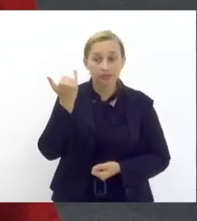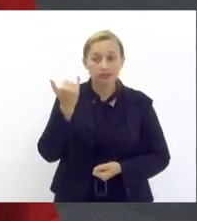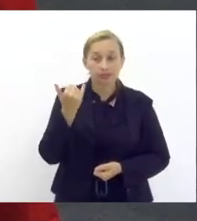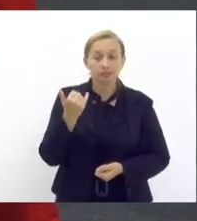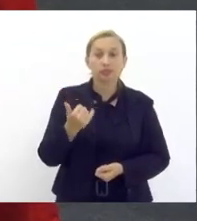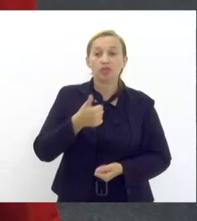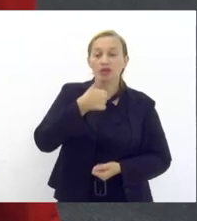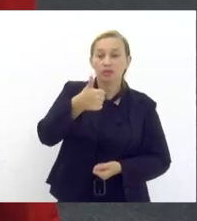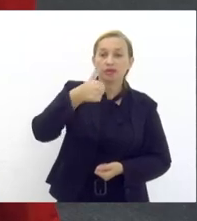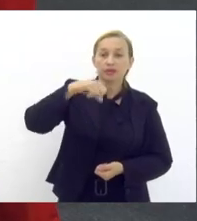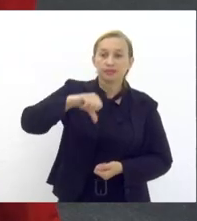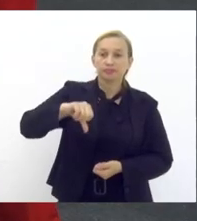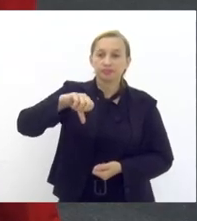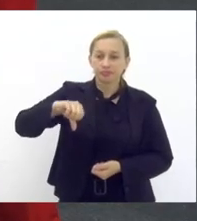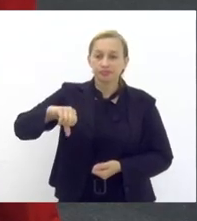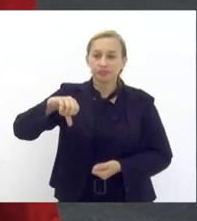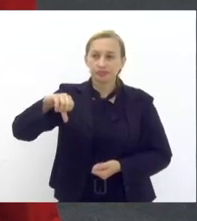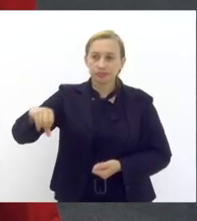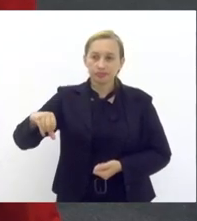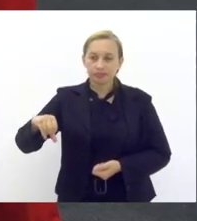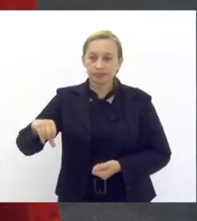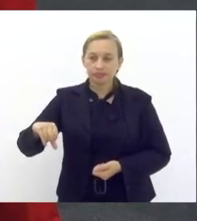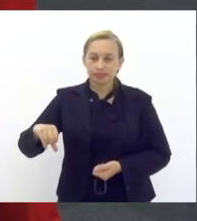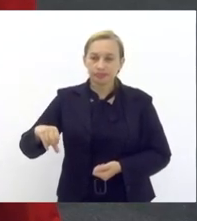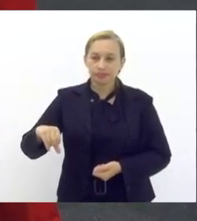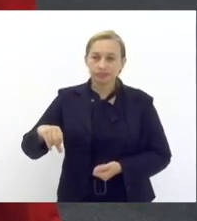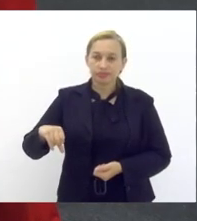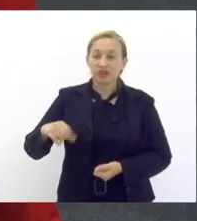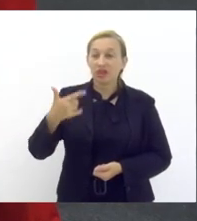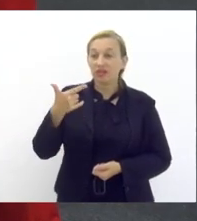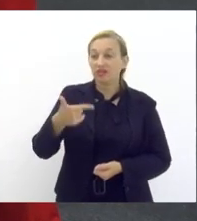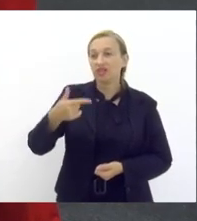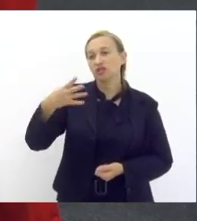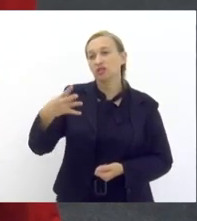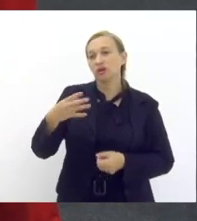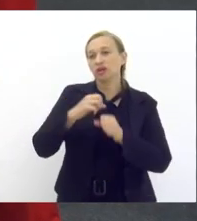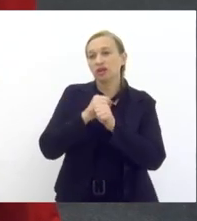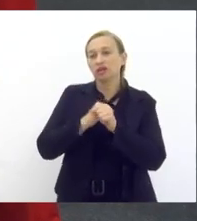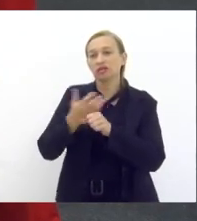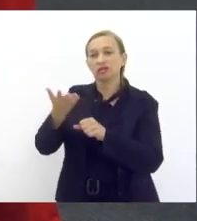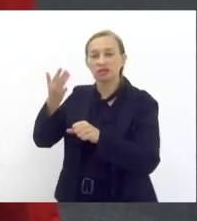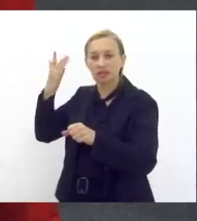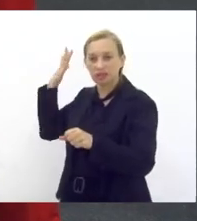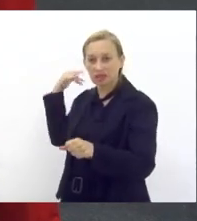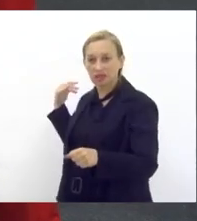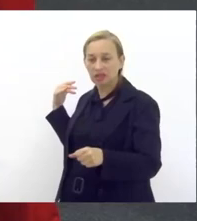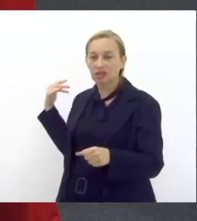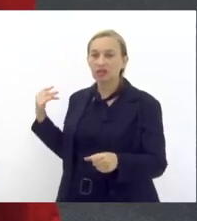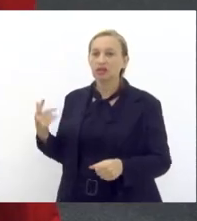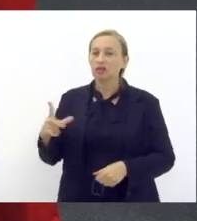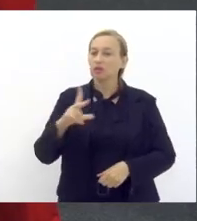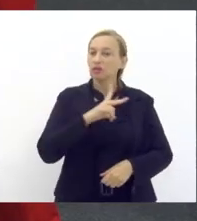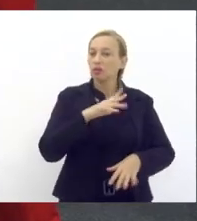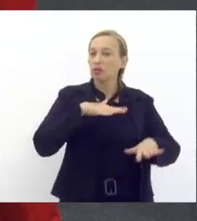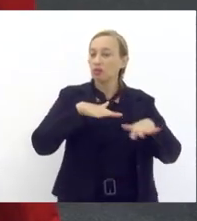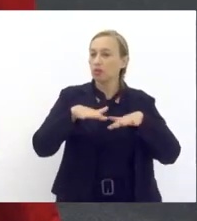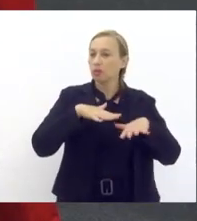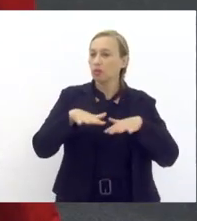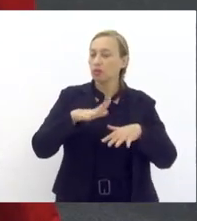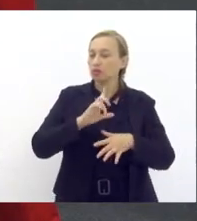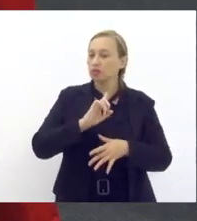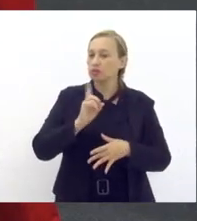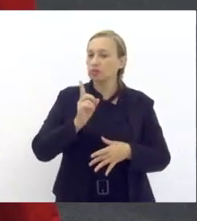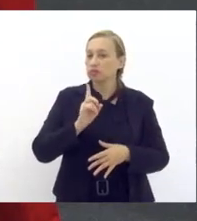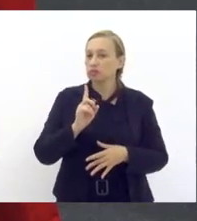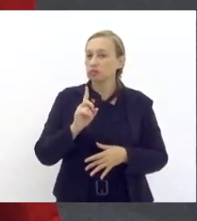Em 1999, portanto, há 24 anos atrás, o próprio movimento não